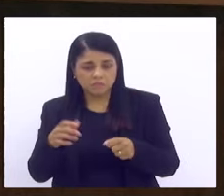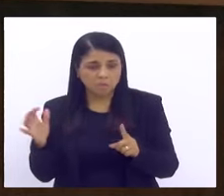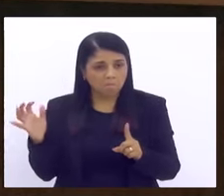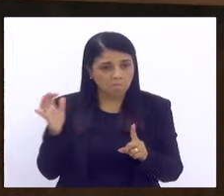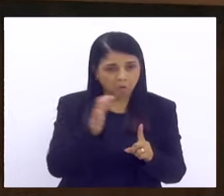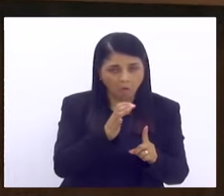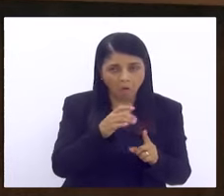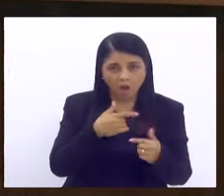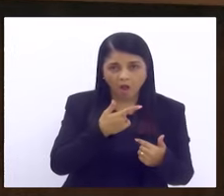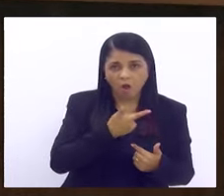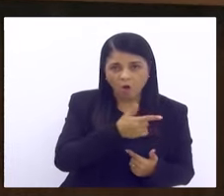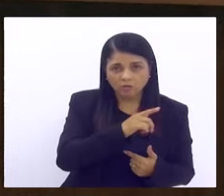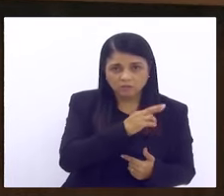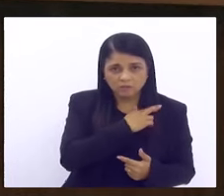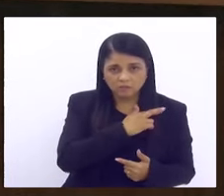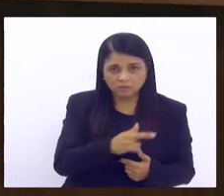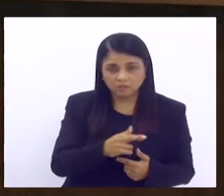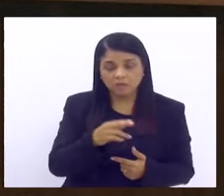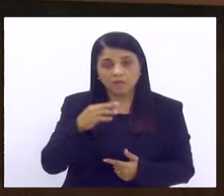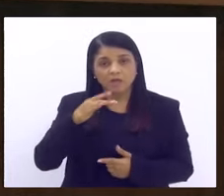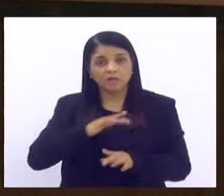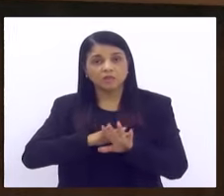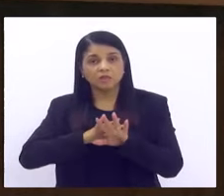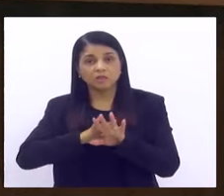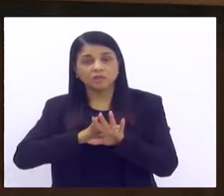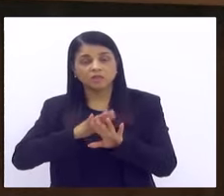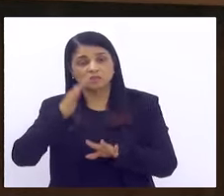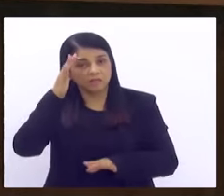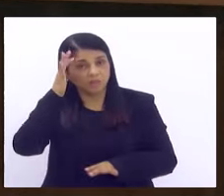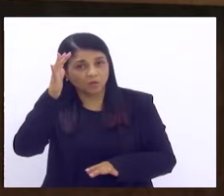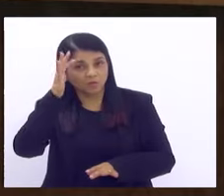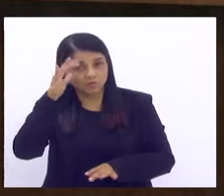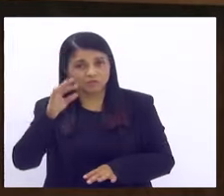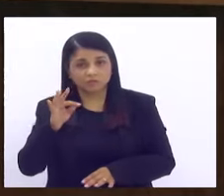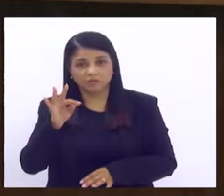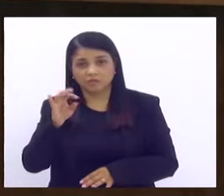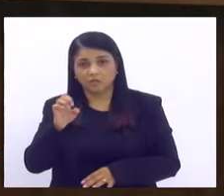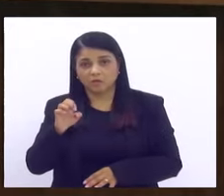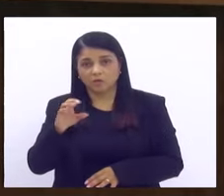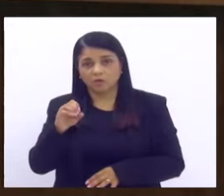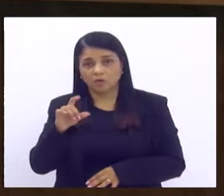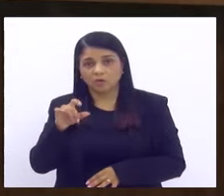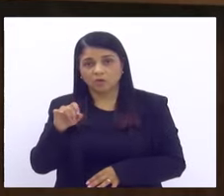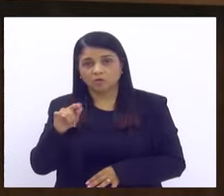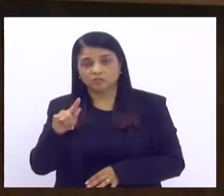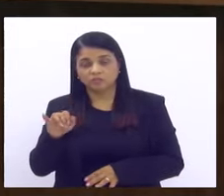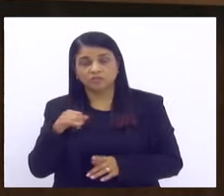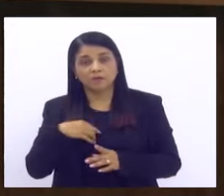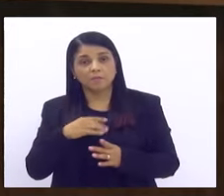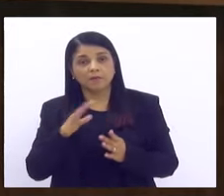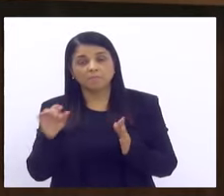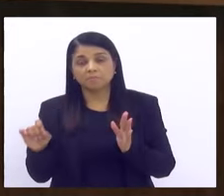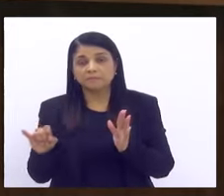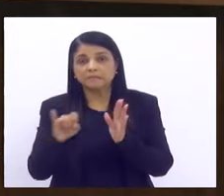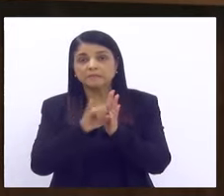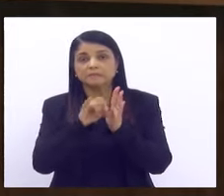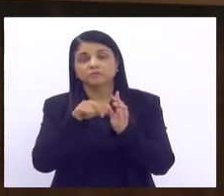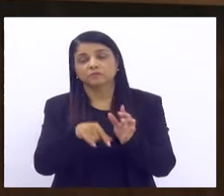outra. A teologia da libertação é uma identificação, entendo eu, que